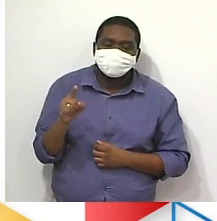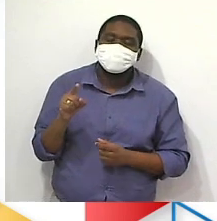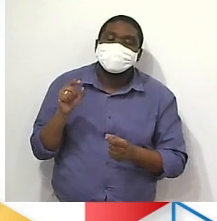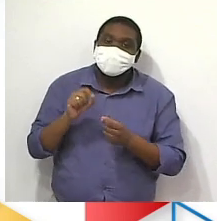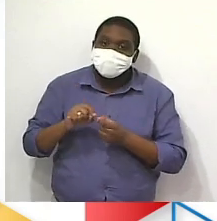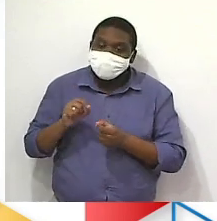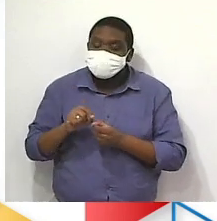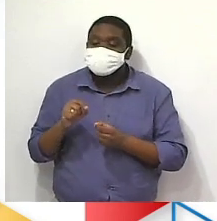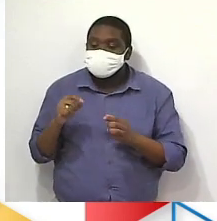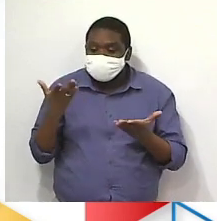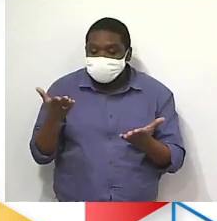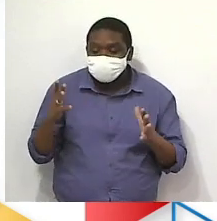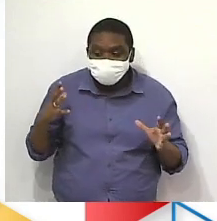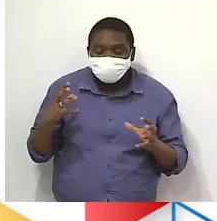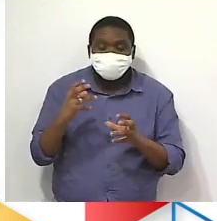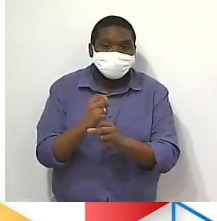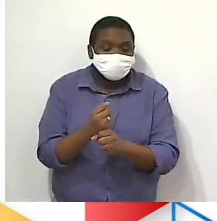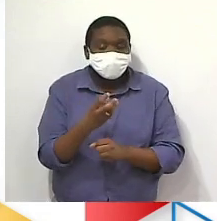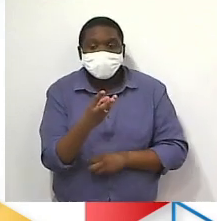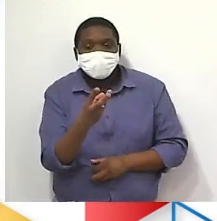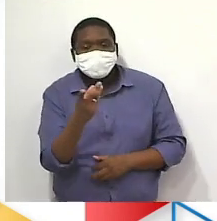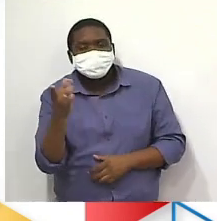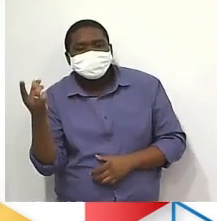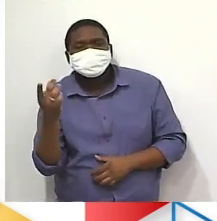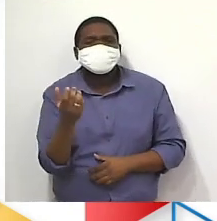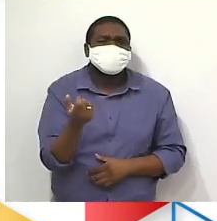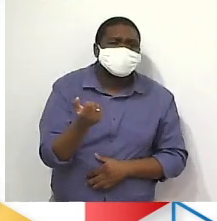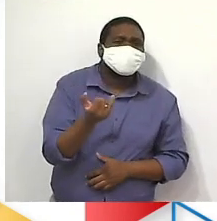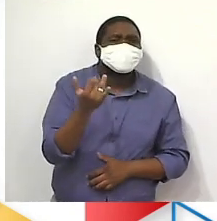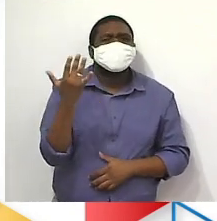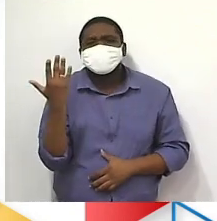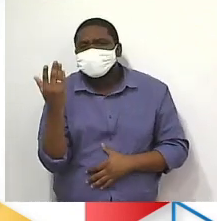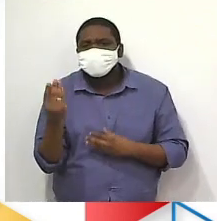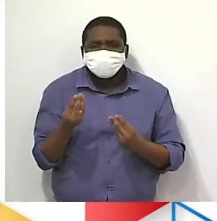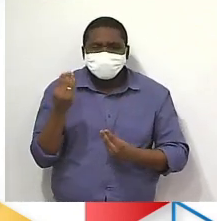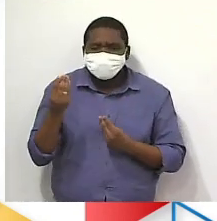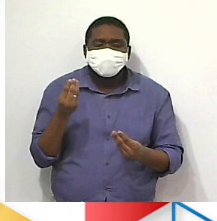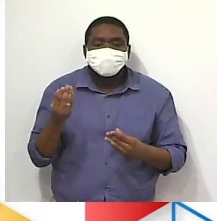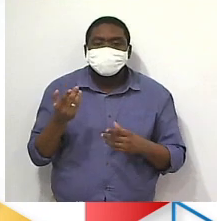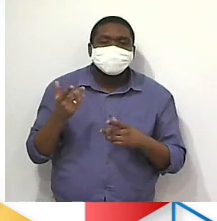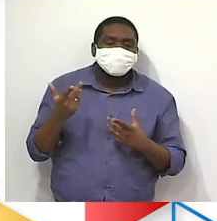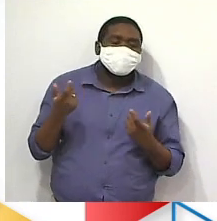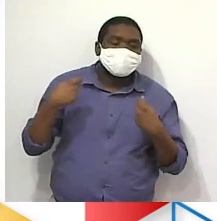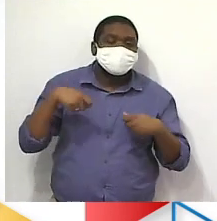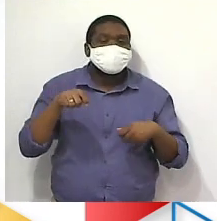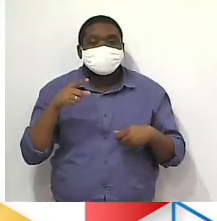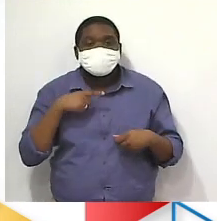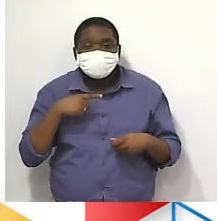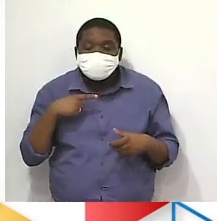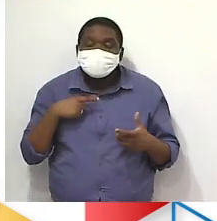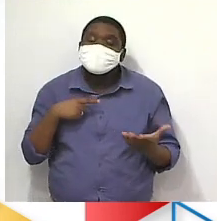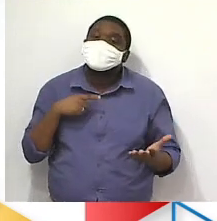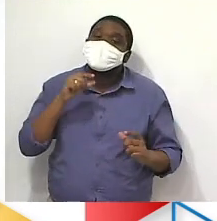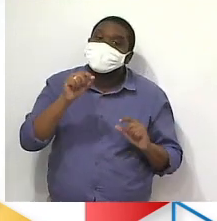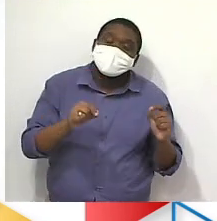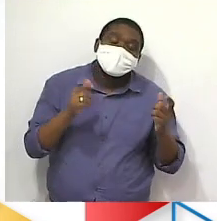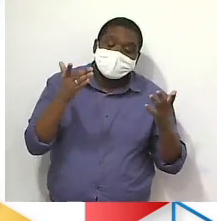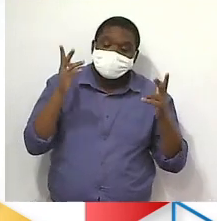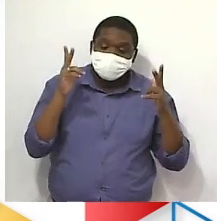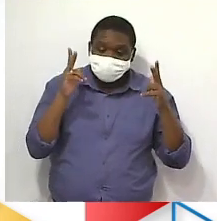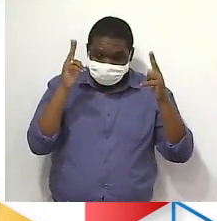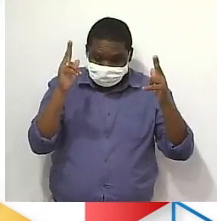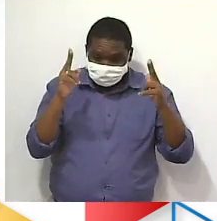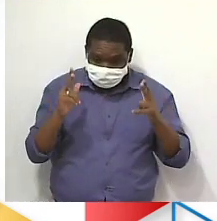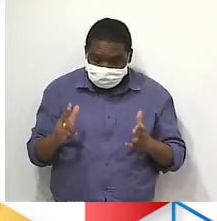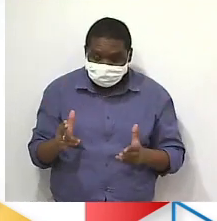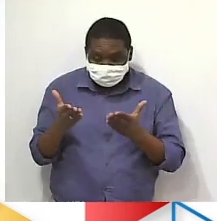fazer a junção a partir da montagem, né? Com reggae e compasso, eu teria exatamente essa medida aí. Por